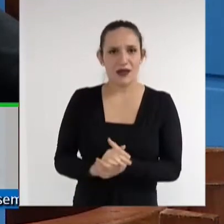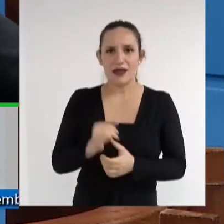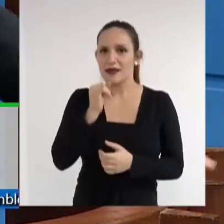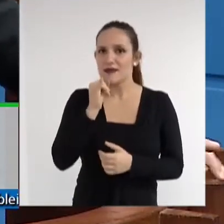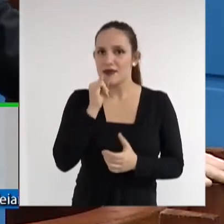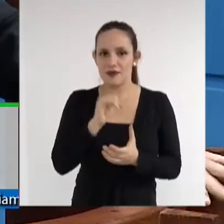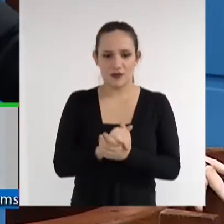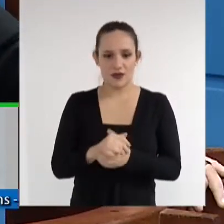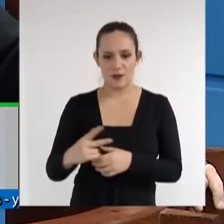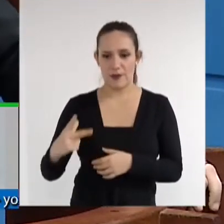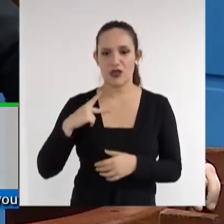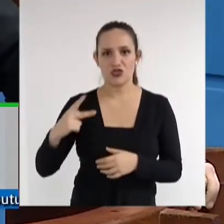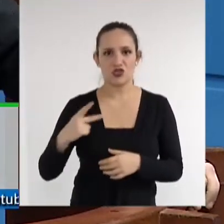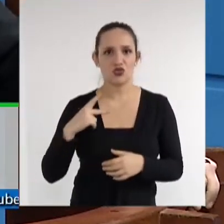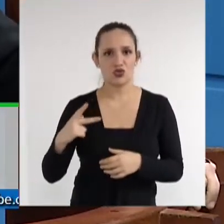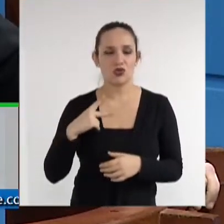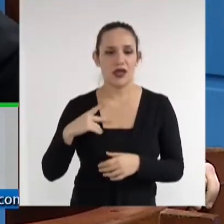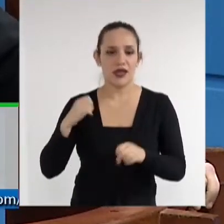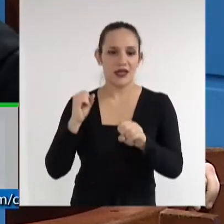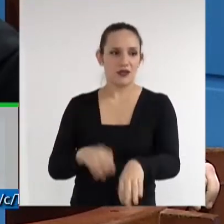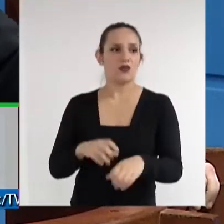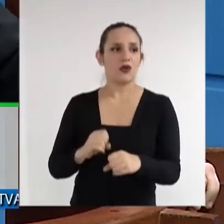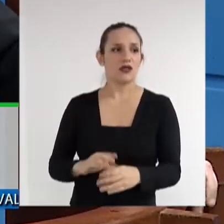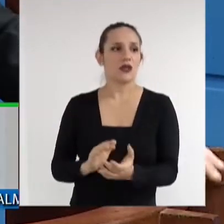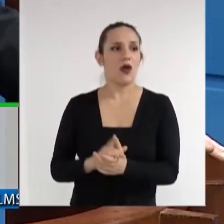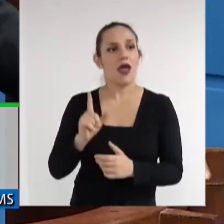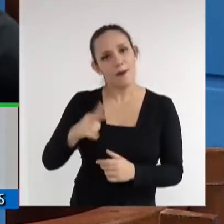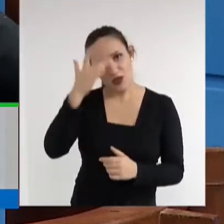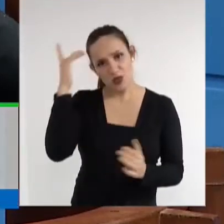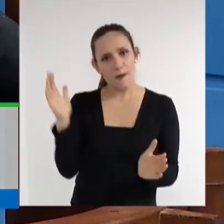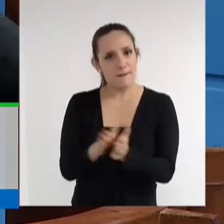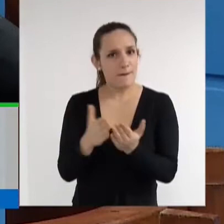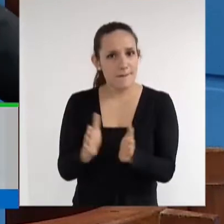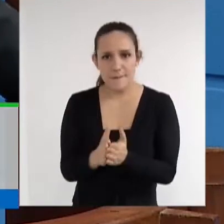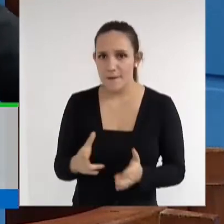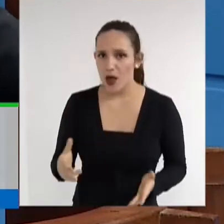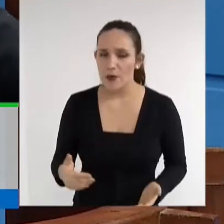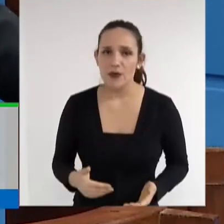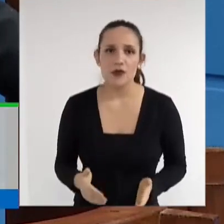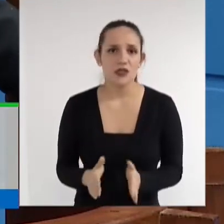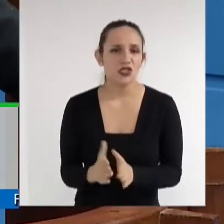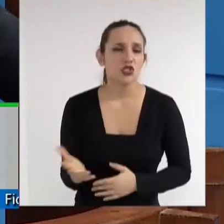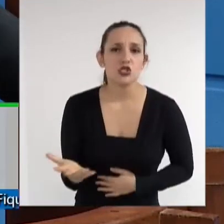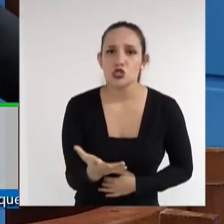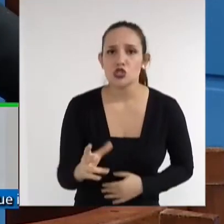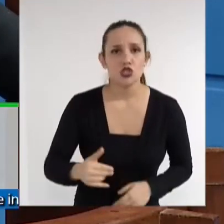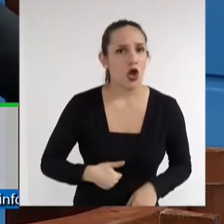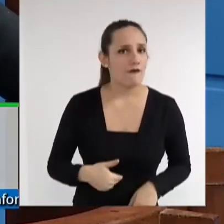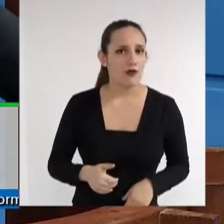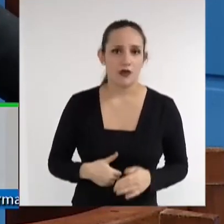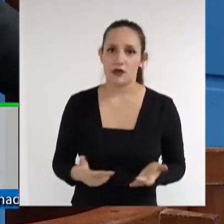da educação, das universidades. Quem mais sofre são os pobres, que vão fazer faculdade